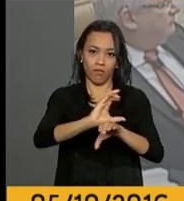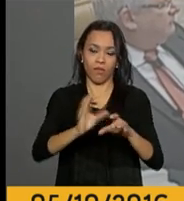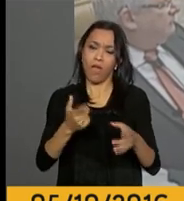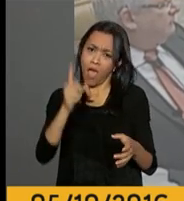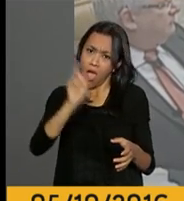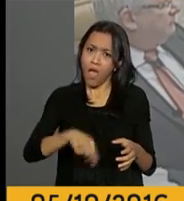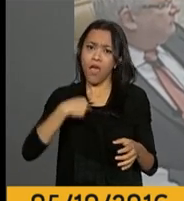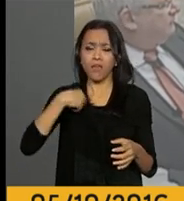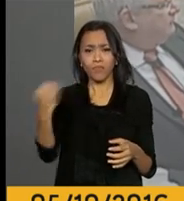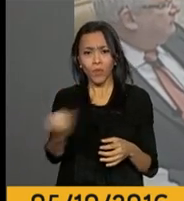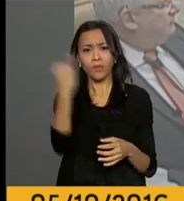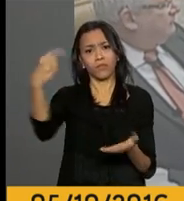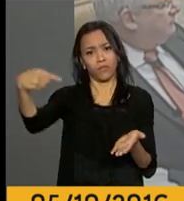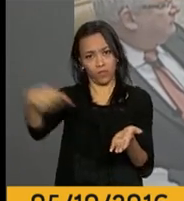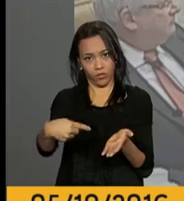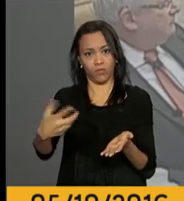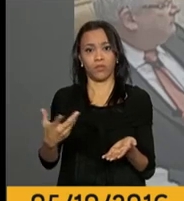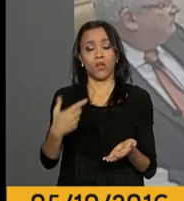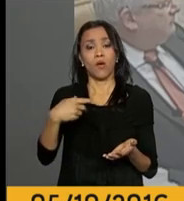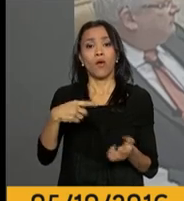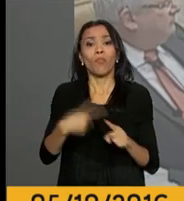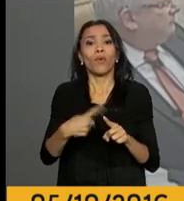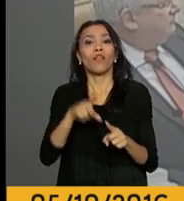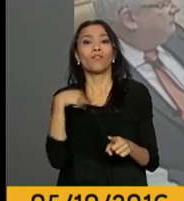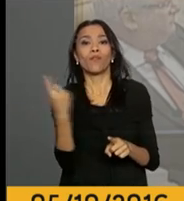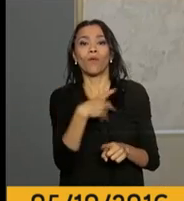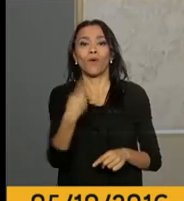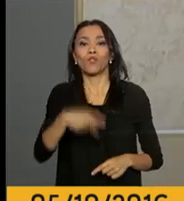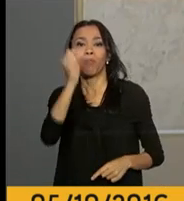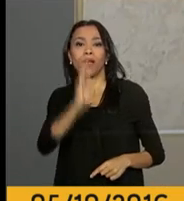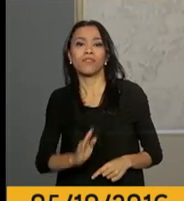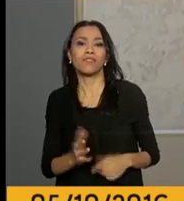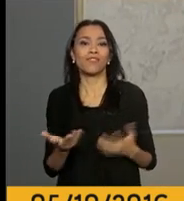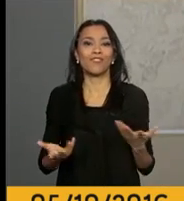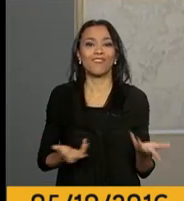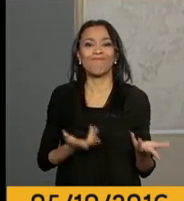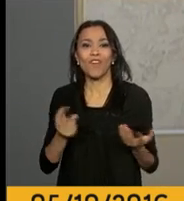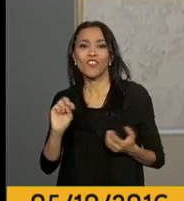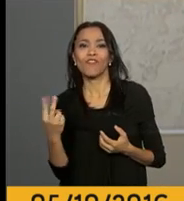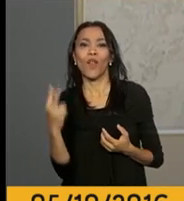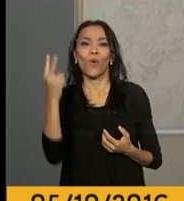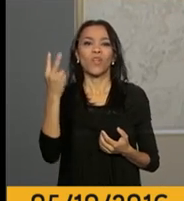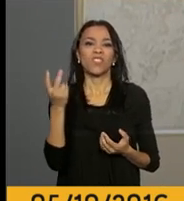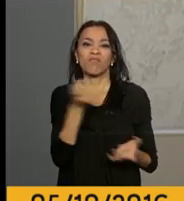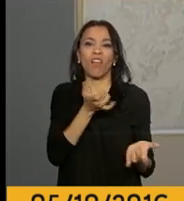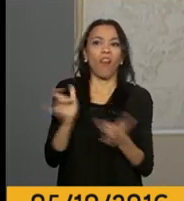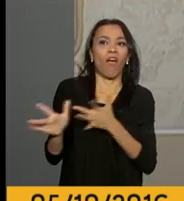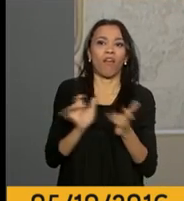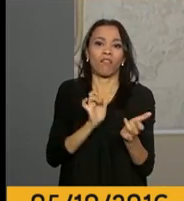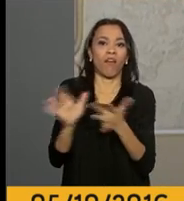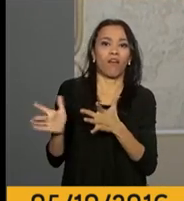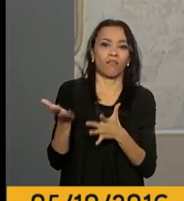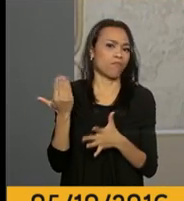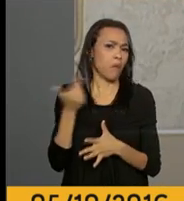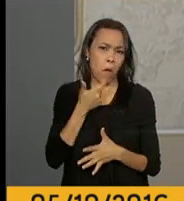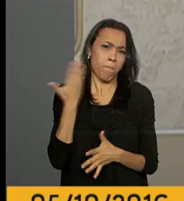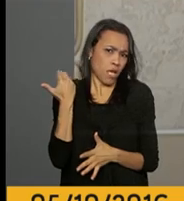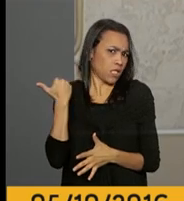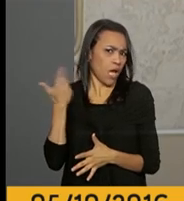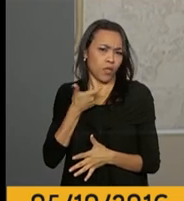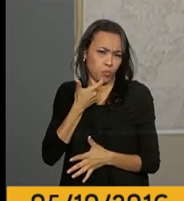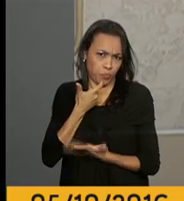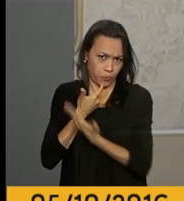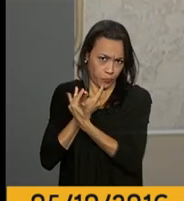porque eh nós eh eh no Brasil nós desprezamos muito os nossos valores do passado Estou falando de um passado recente